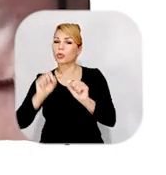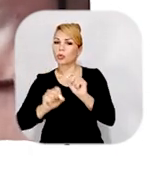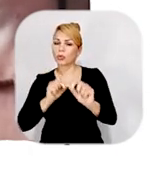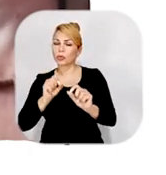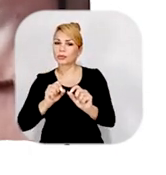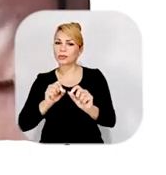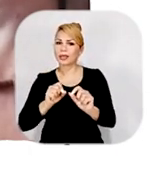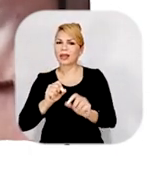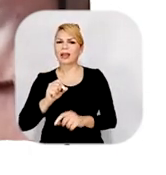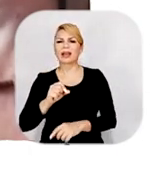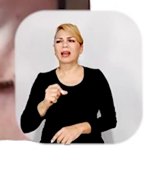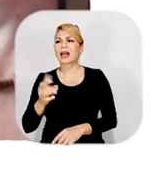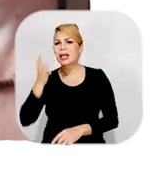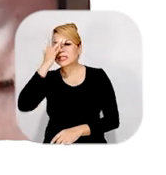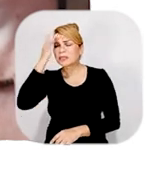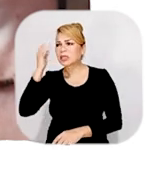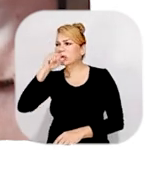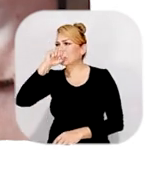tão ignorada e tão...